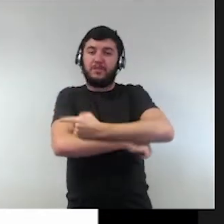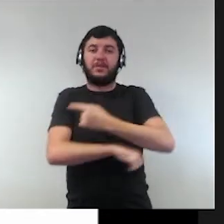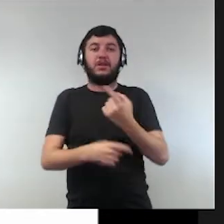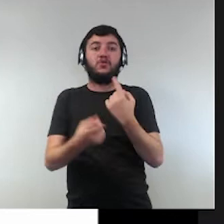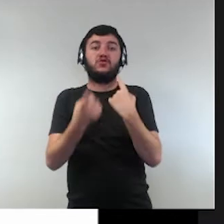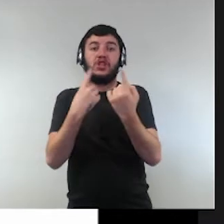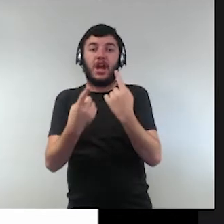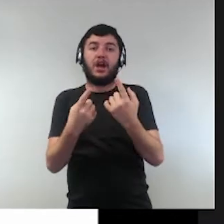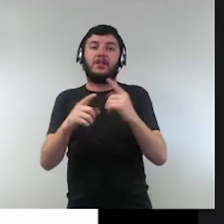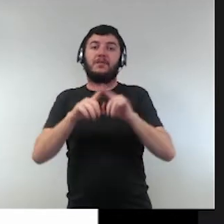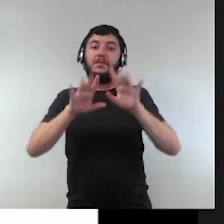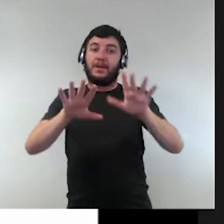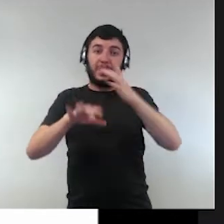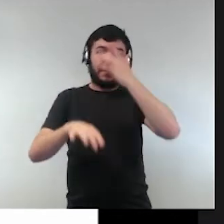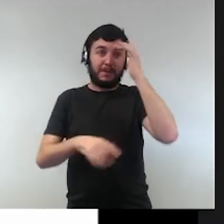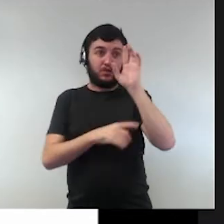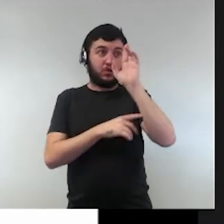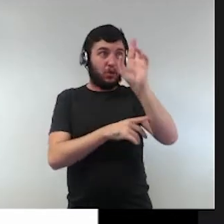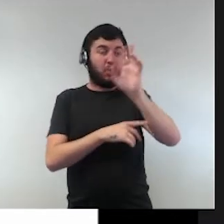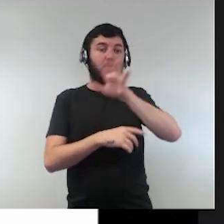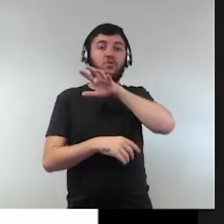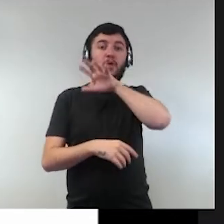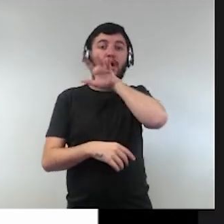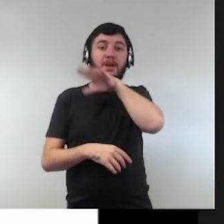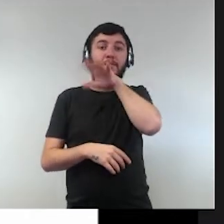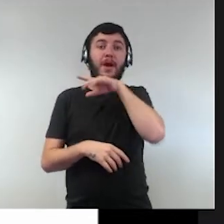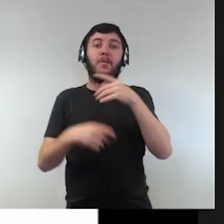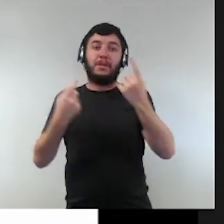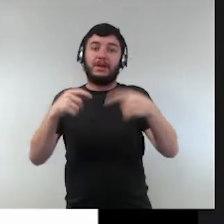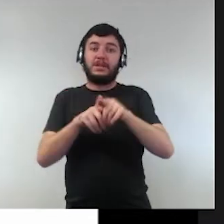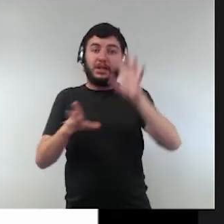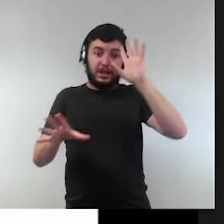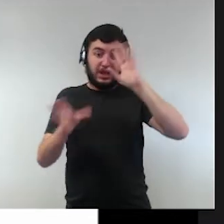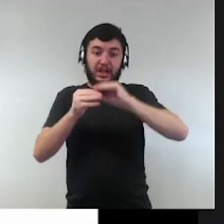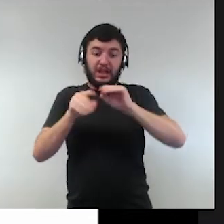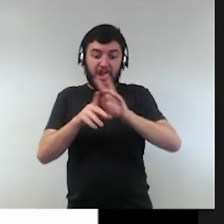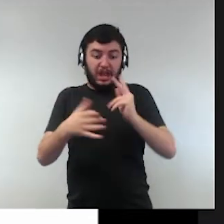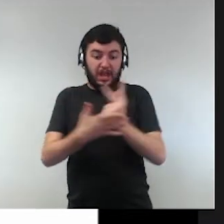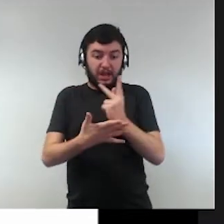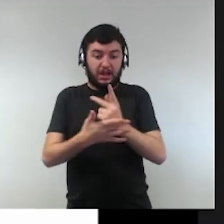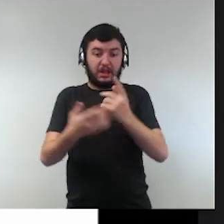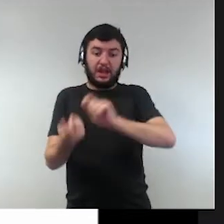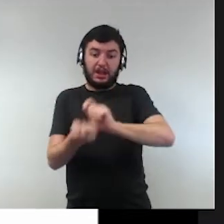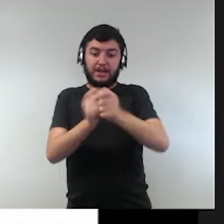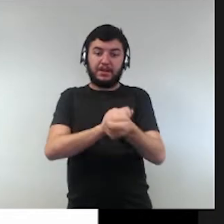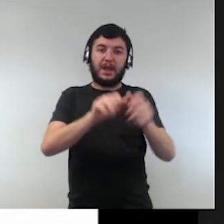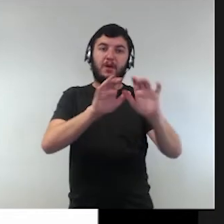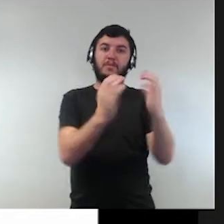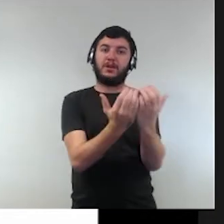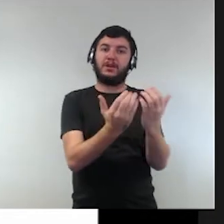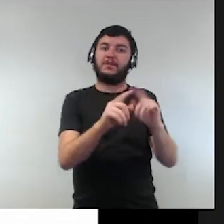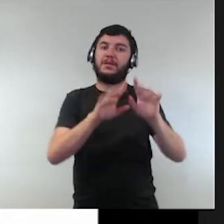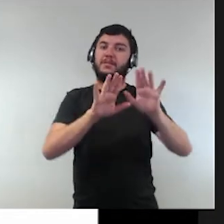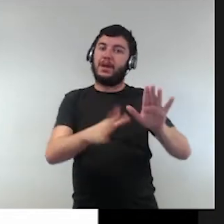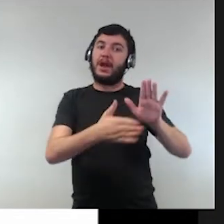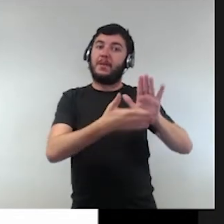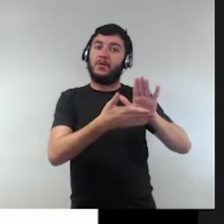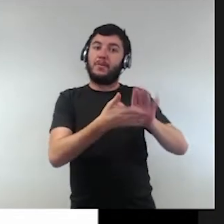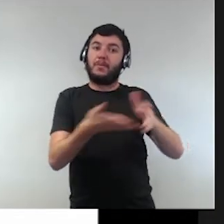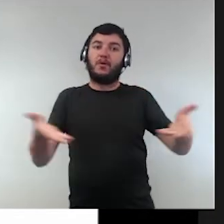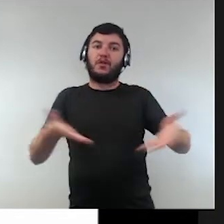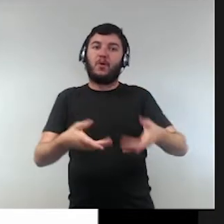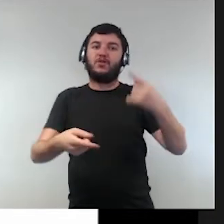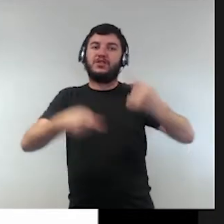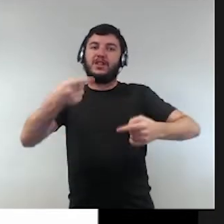do animal tem que entender que ele está errando e que ele tem que se adaptar também à comunidade, ou seja, diálogo. Essa é a proposta da